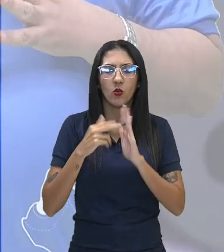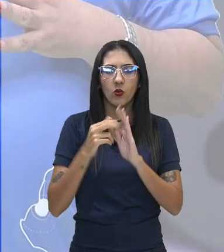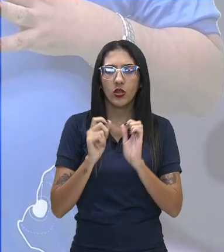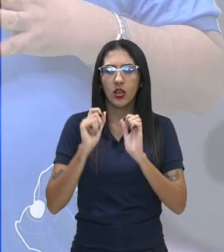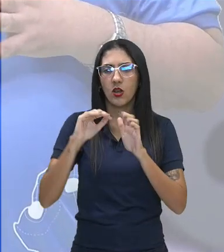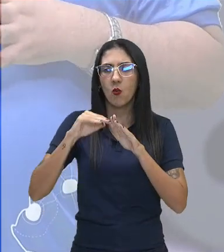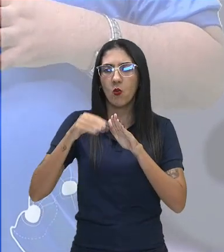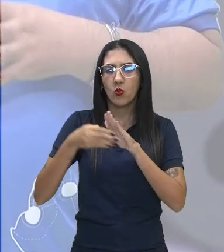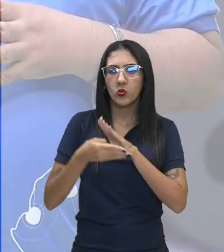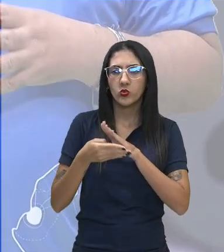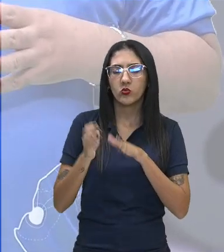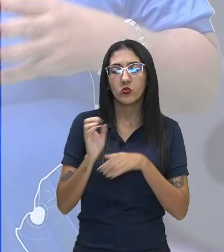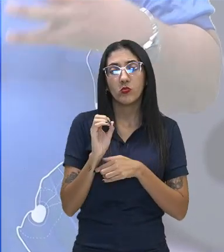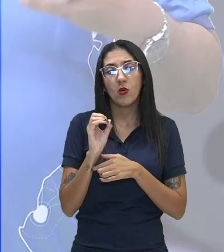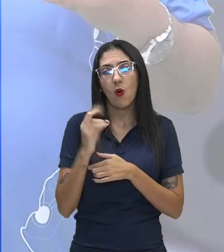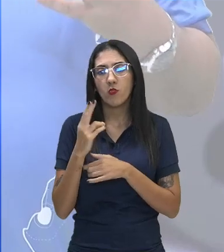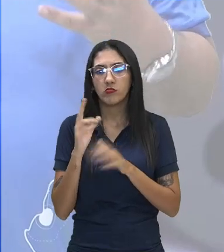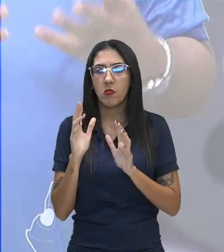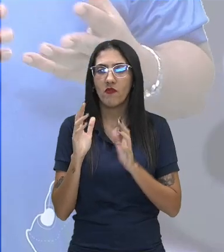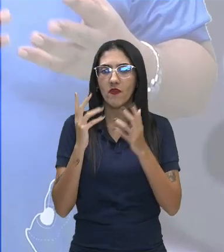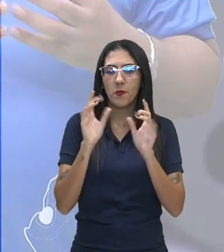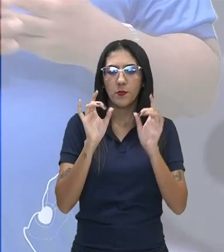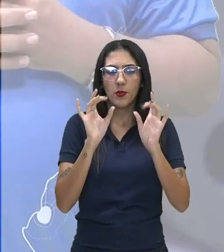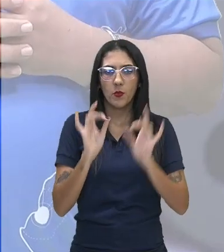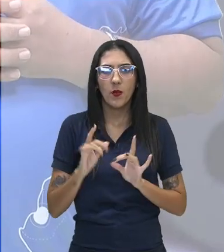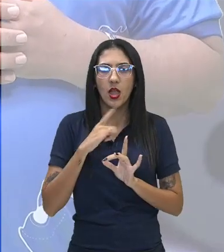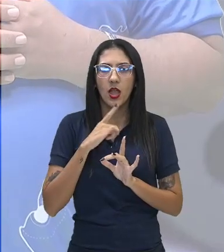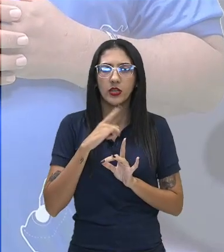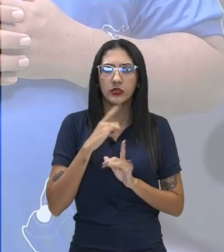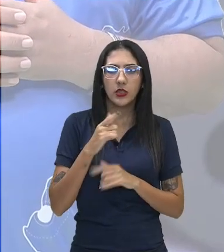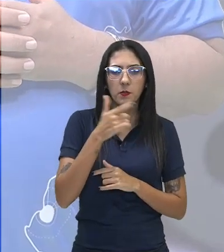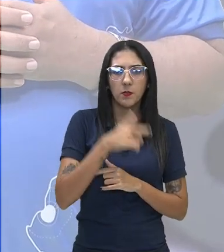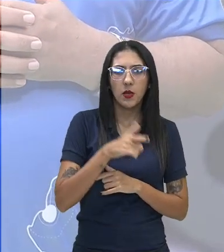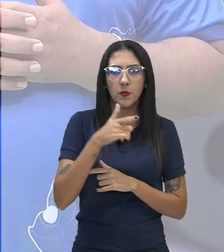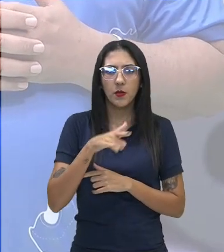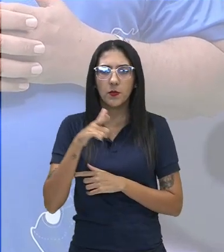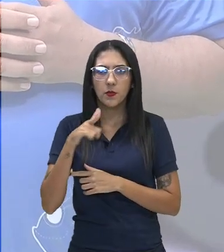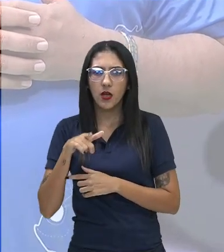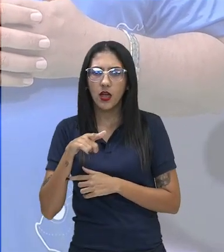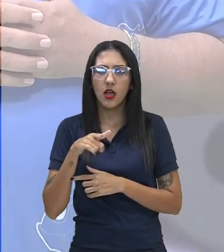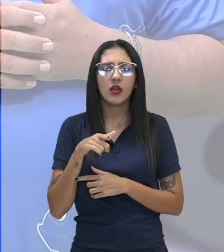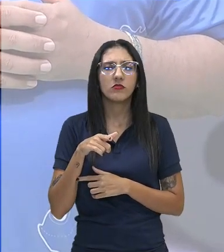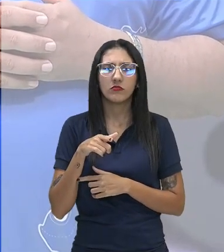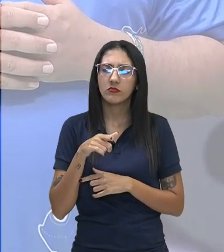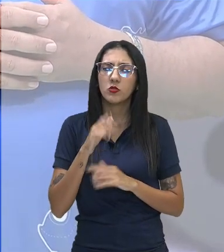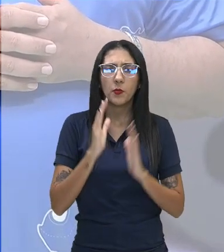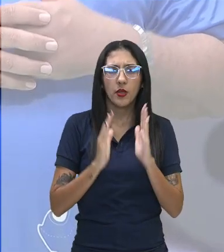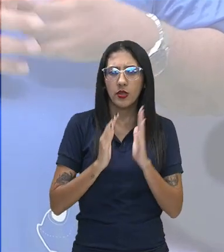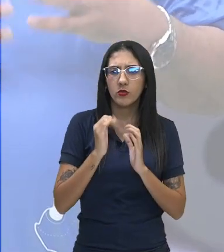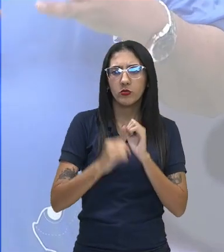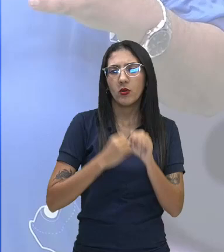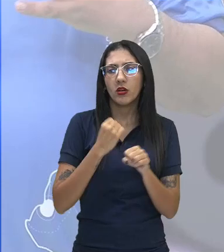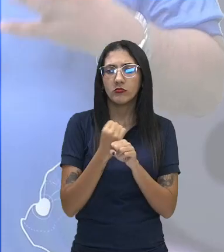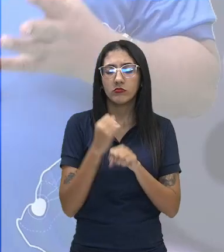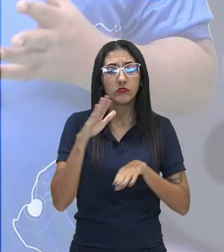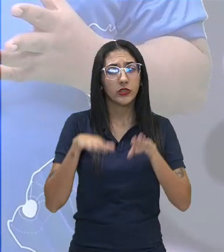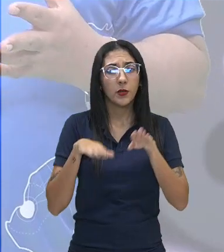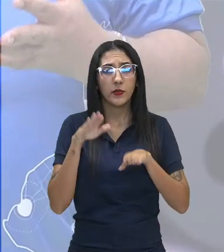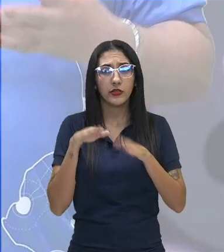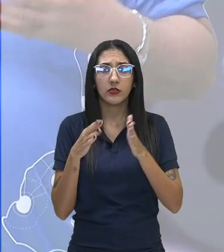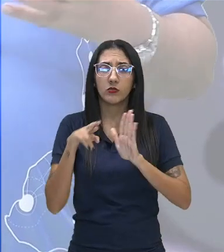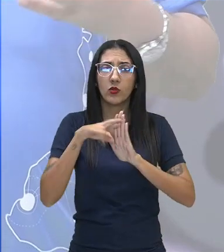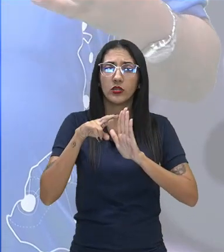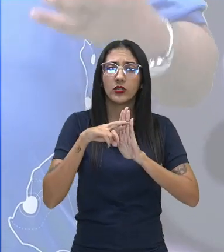costume ou de uma cerimônia que se repete de forma invariável, de acordo com um conjunto de